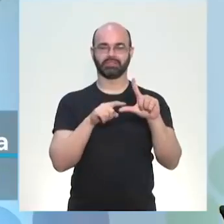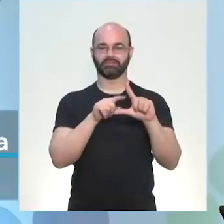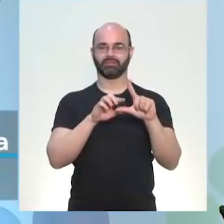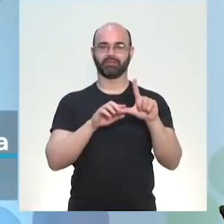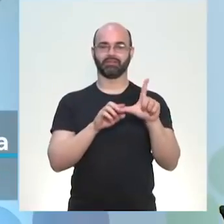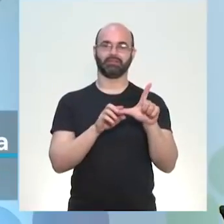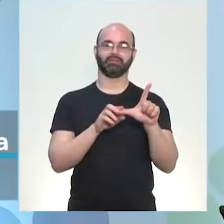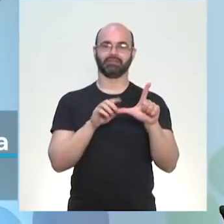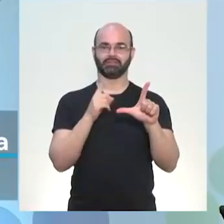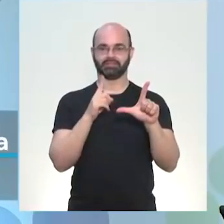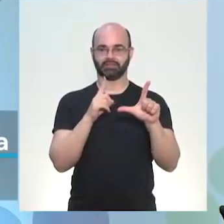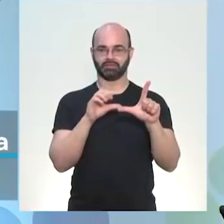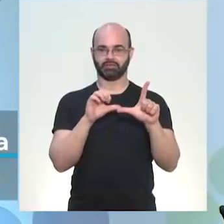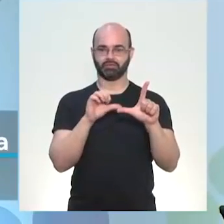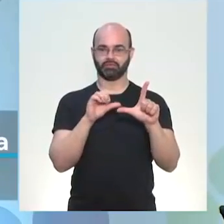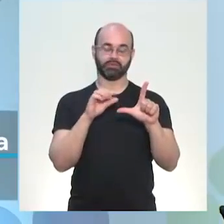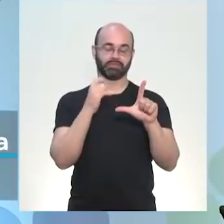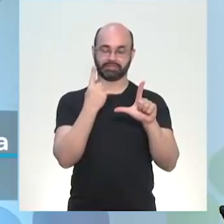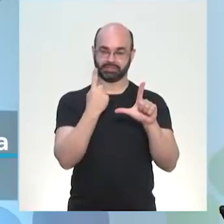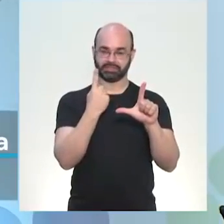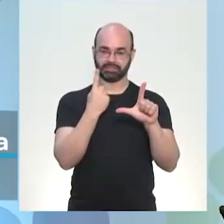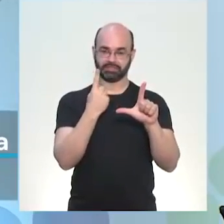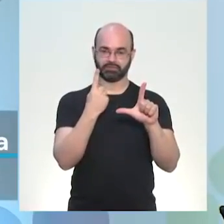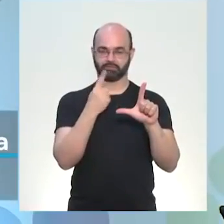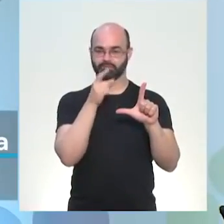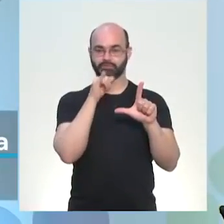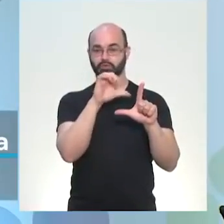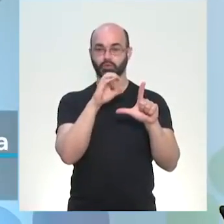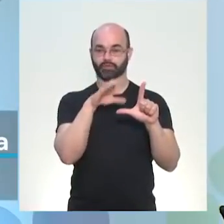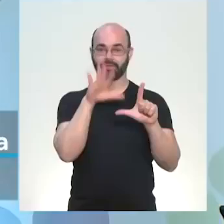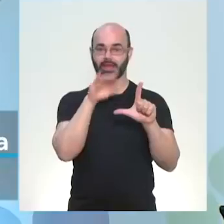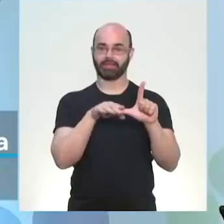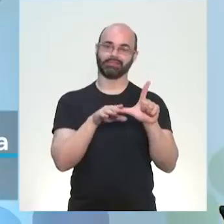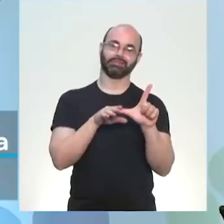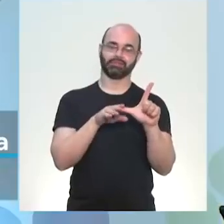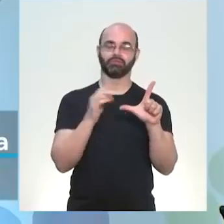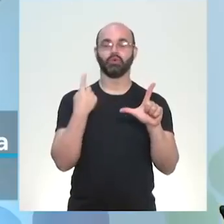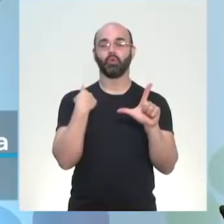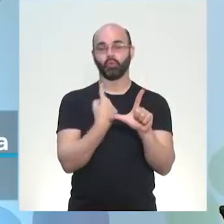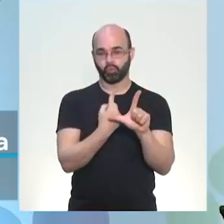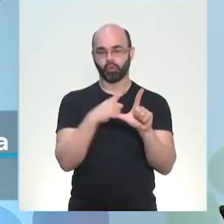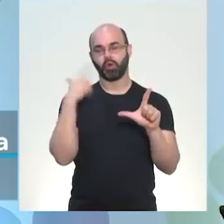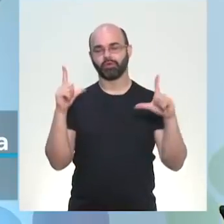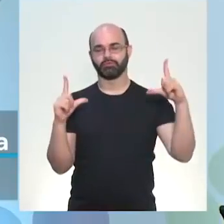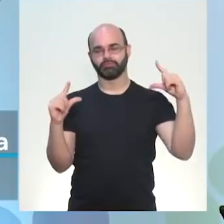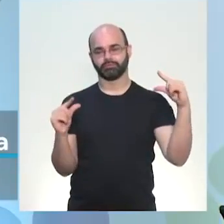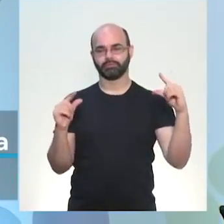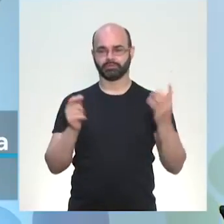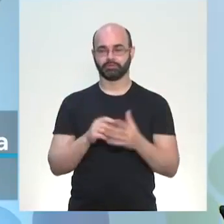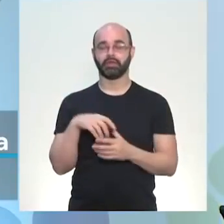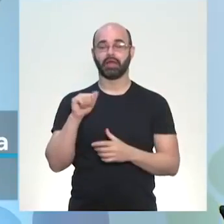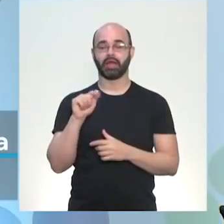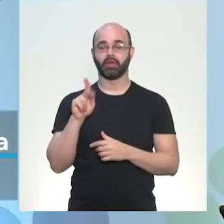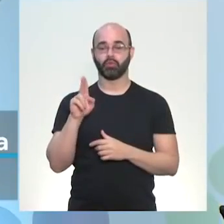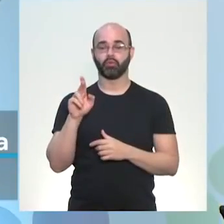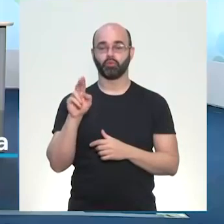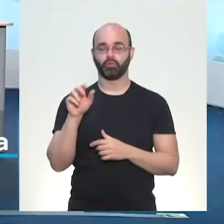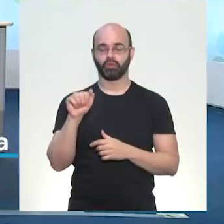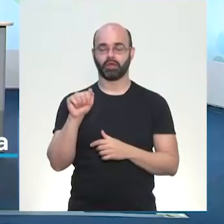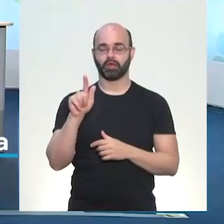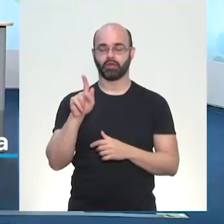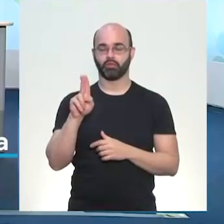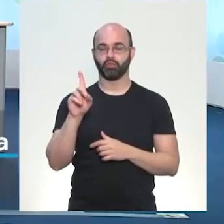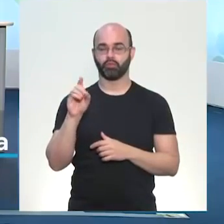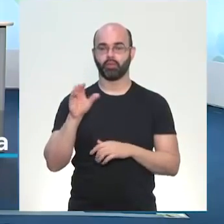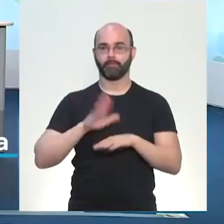Chegou ali em 90, basicamente, só vai ter um ângulo assim. Exato. Muito Beleza? bom, Aí muito já bom. o agudo, você consegue ter mais. Legal. Beleza?